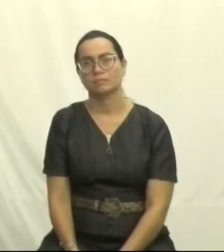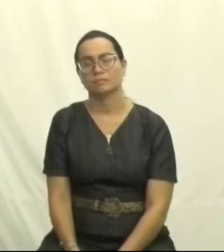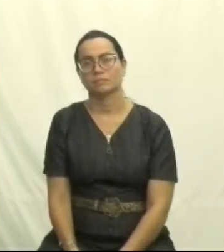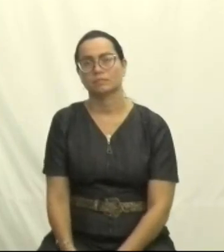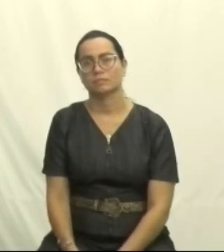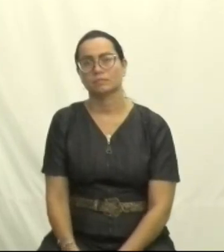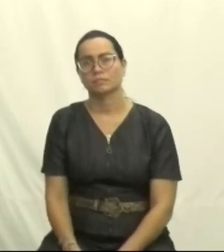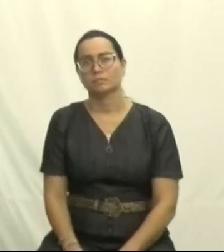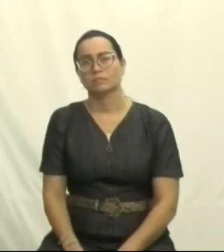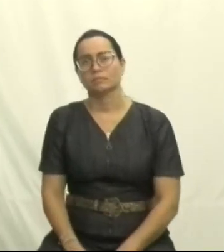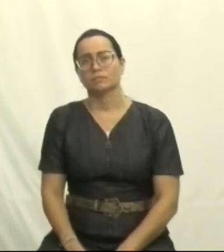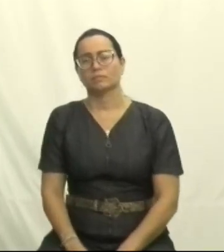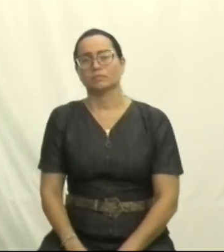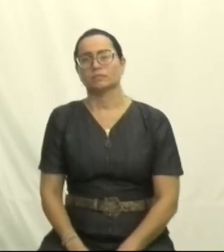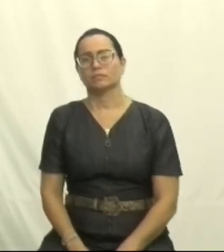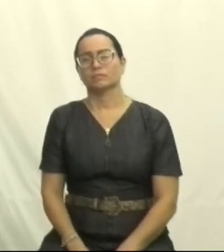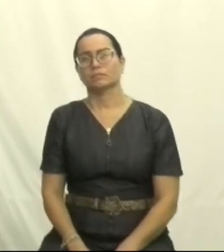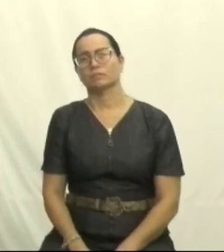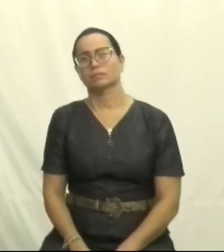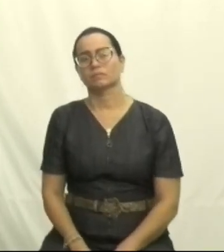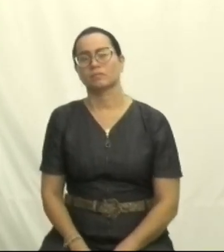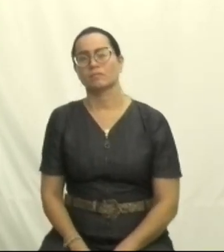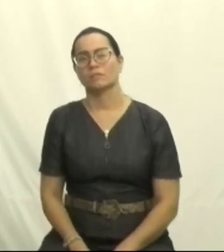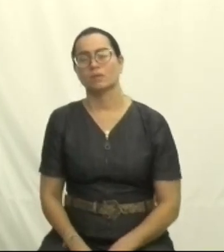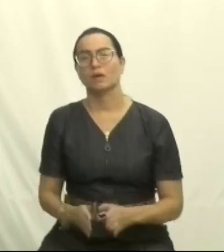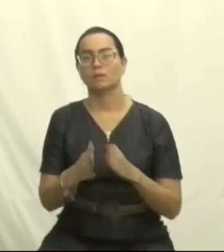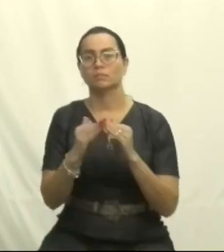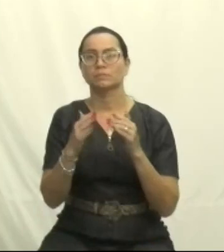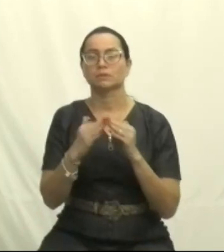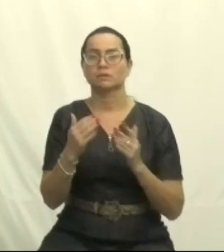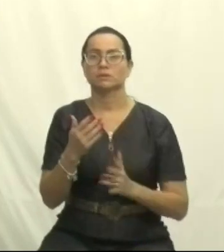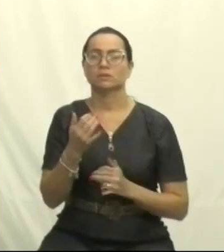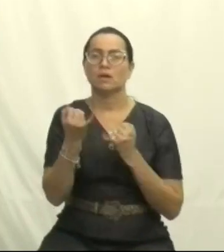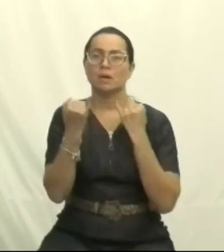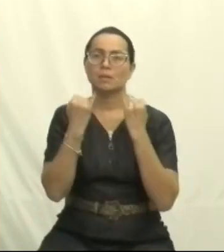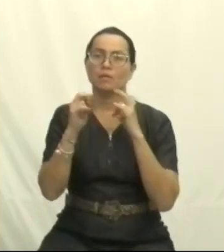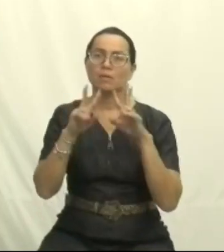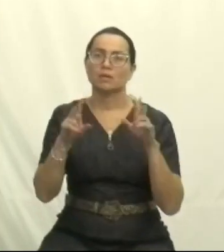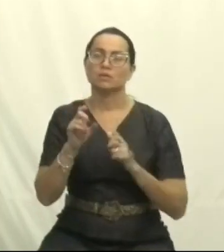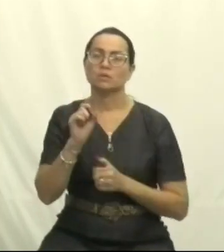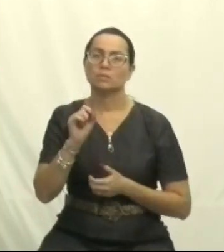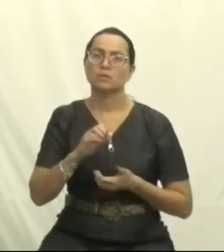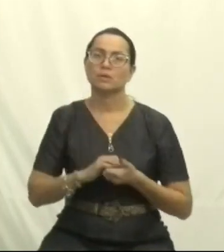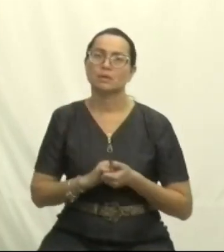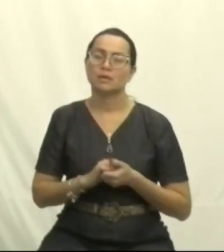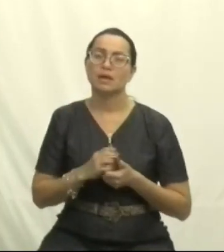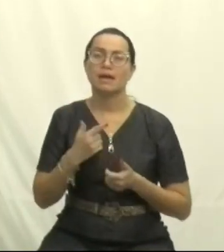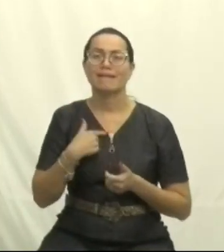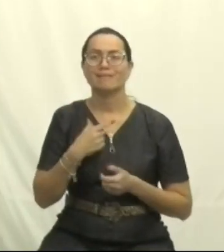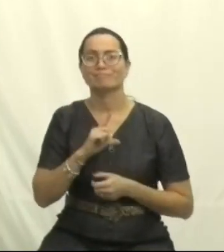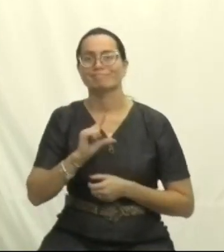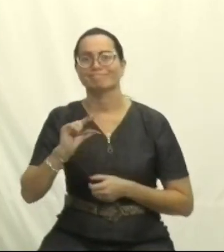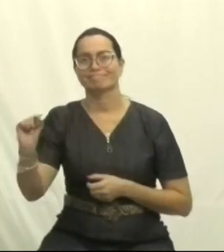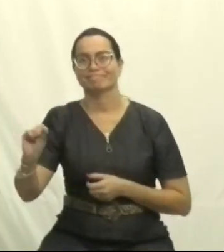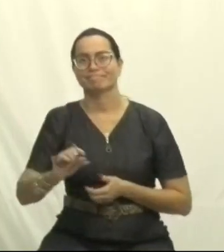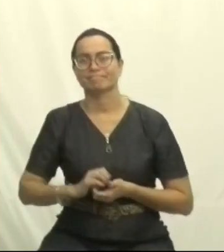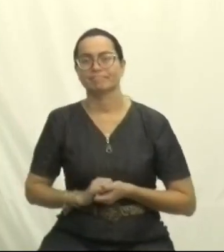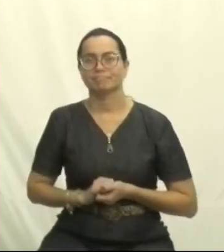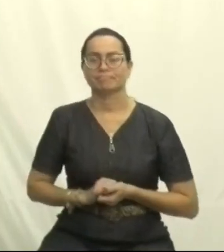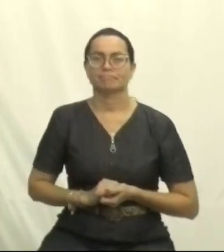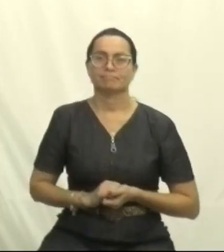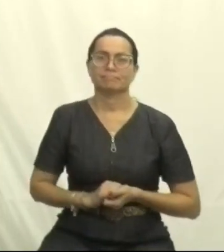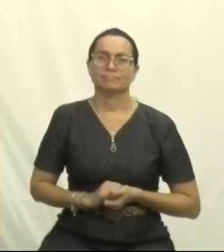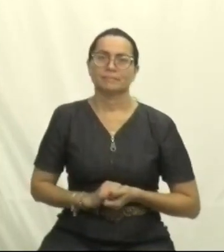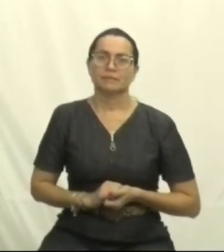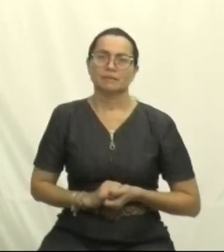Não, é que essa questão de ordem é para solicitar aí a... que eu me ausente da sessão, com